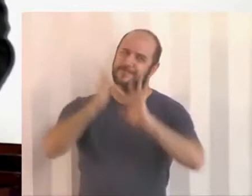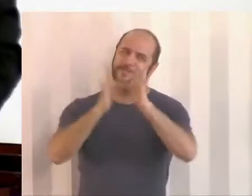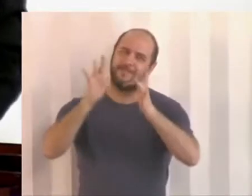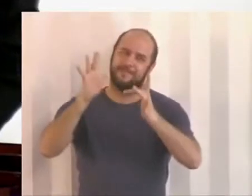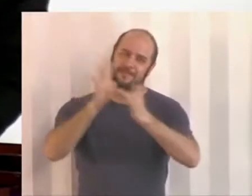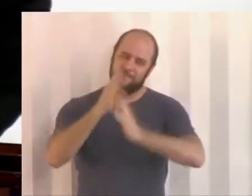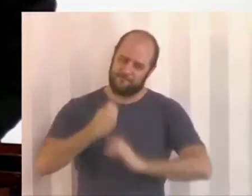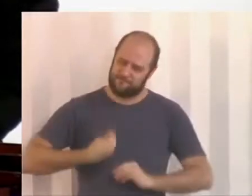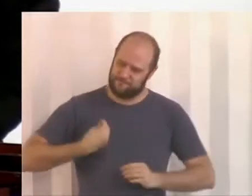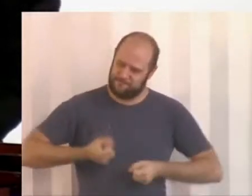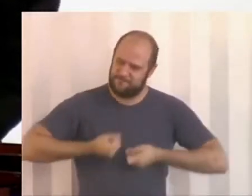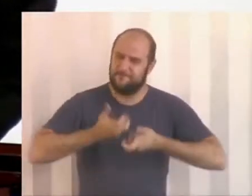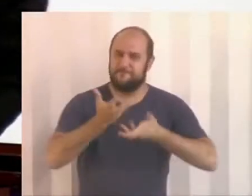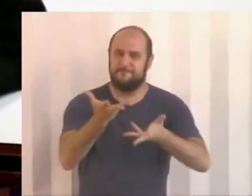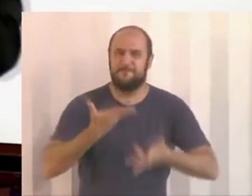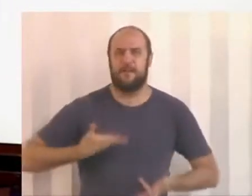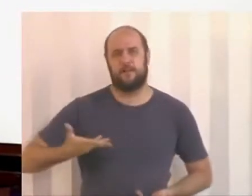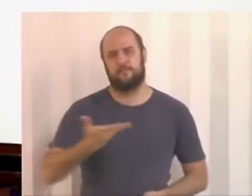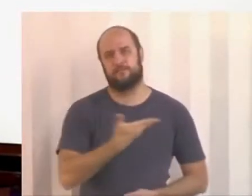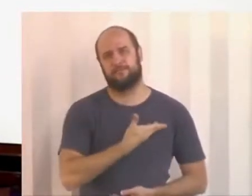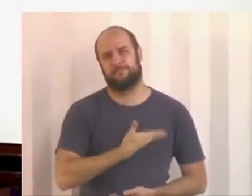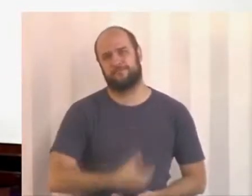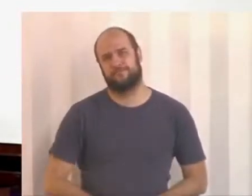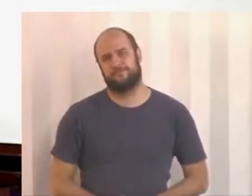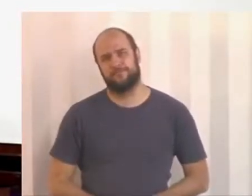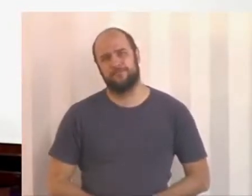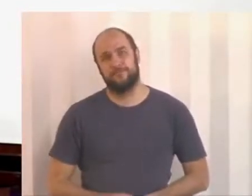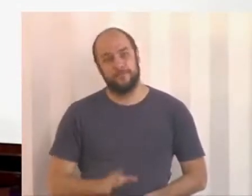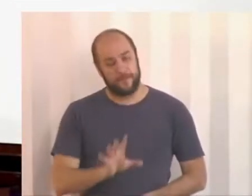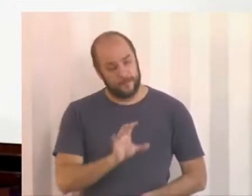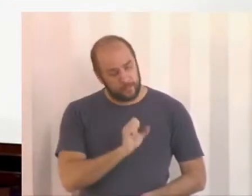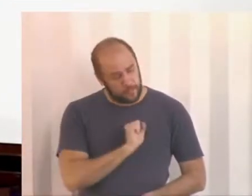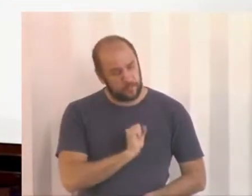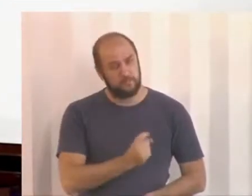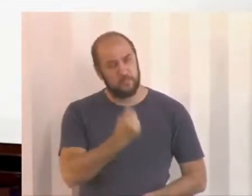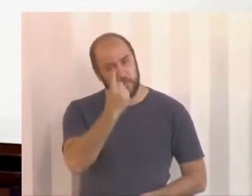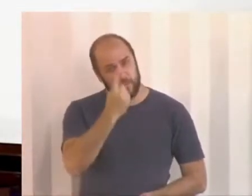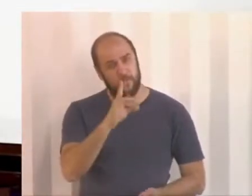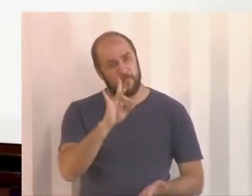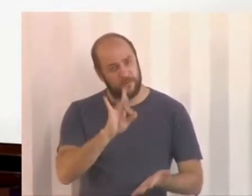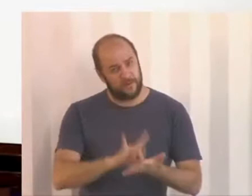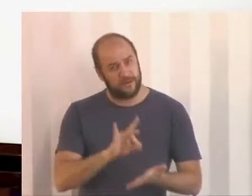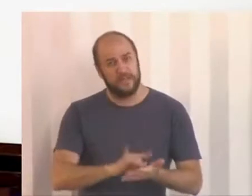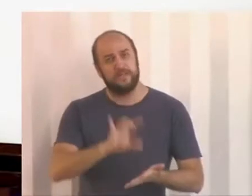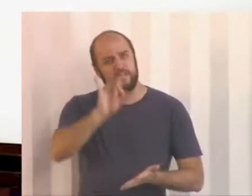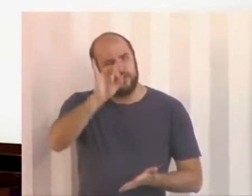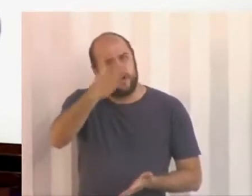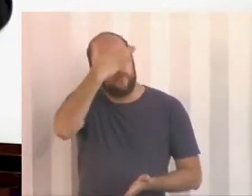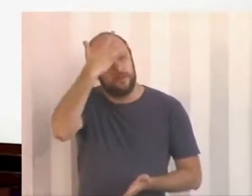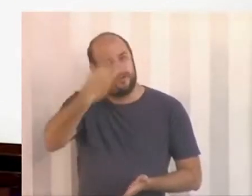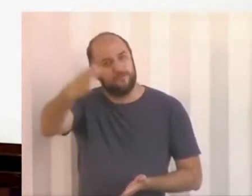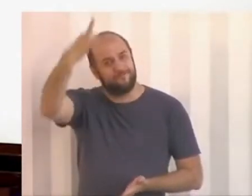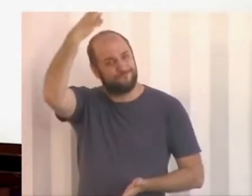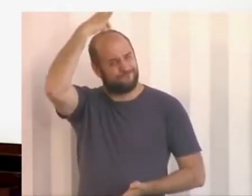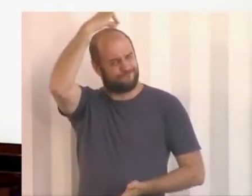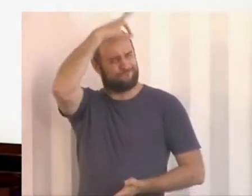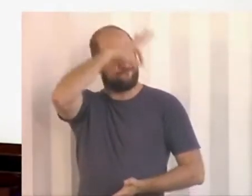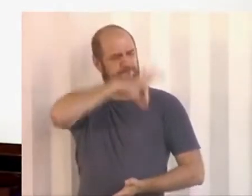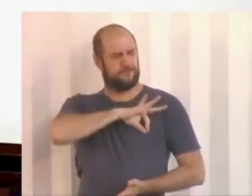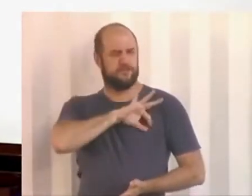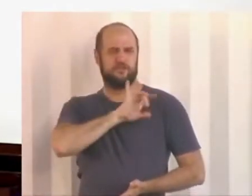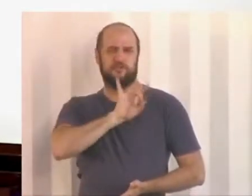Romanos 5,5 diz isso para nós. Então esse amor só tem quem de fato tem o Espírito Santo habitando no coração, porque esse